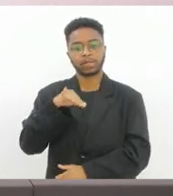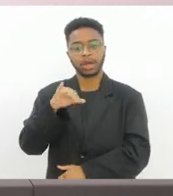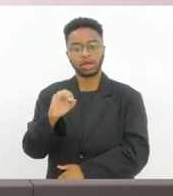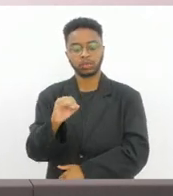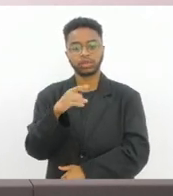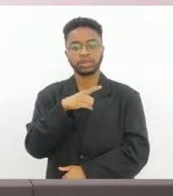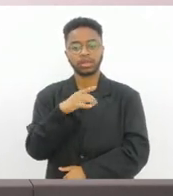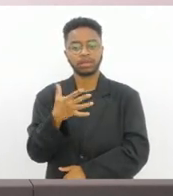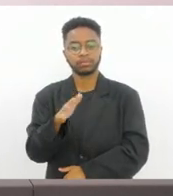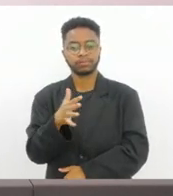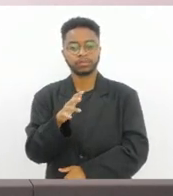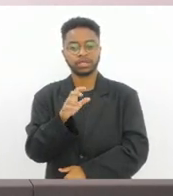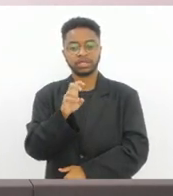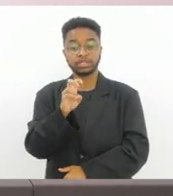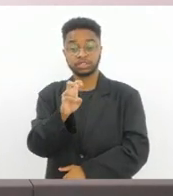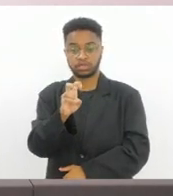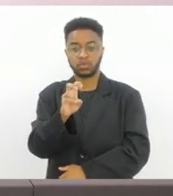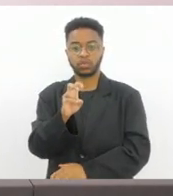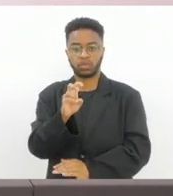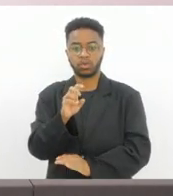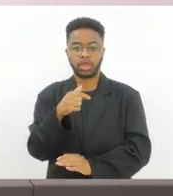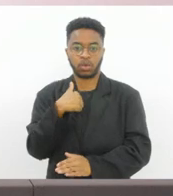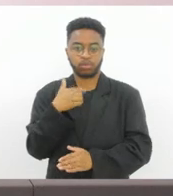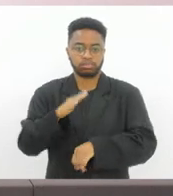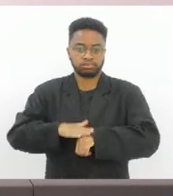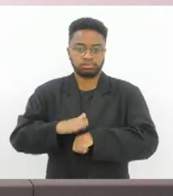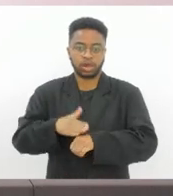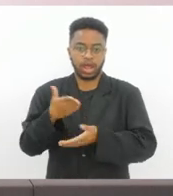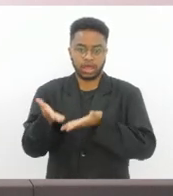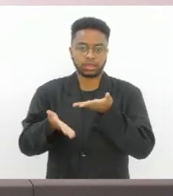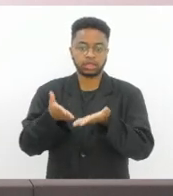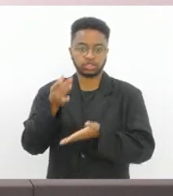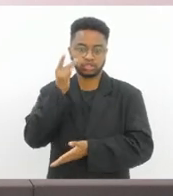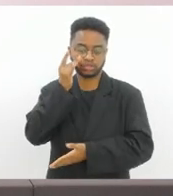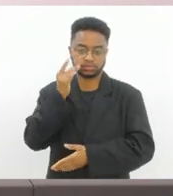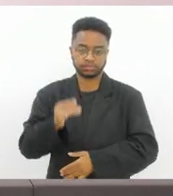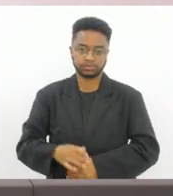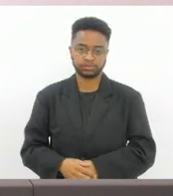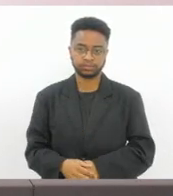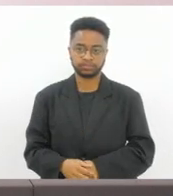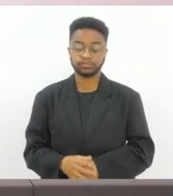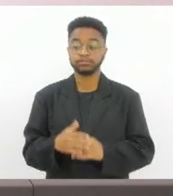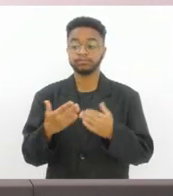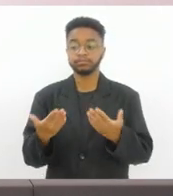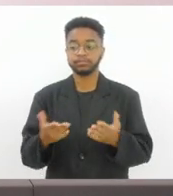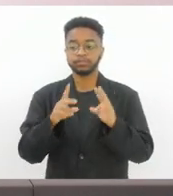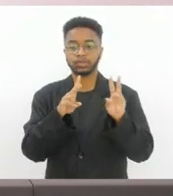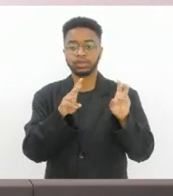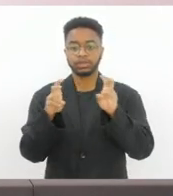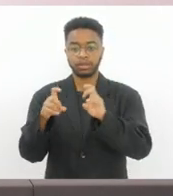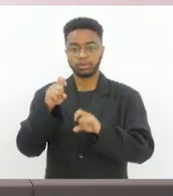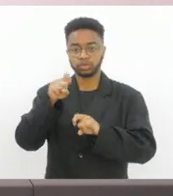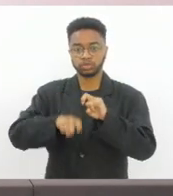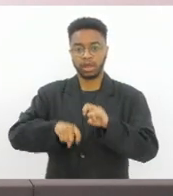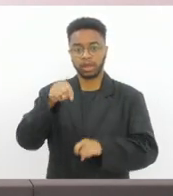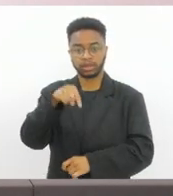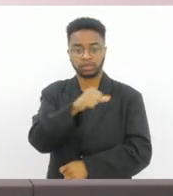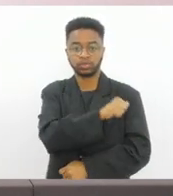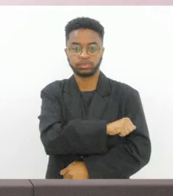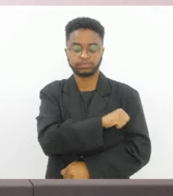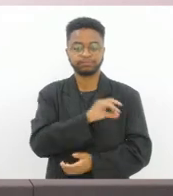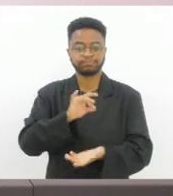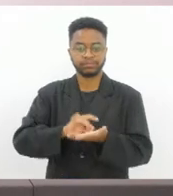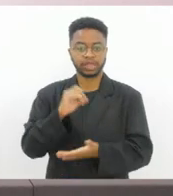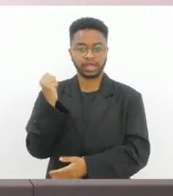pelo menos 5 casos que eu atendi pessoalmente. Ou seja, a questão do estupro no Estado do Rio de Janeiro é